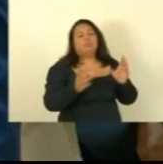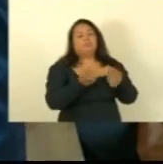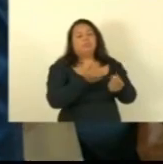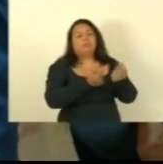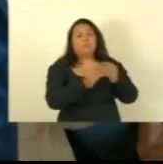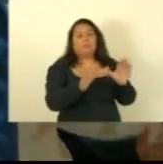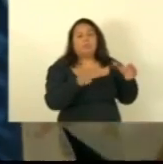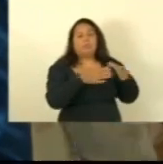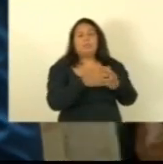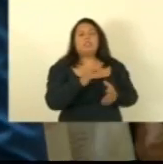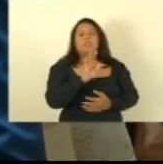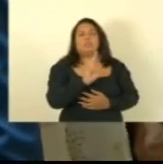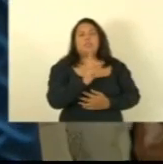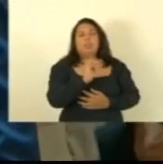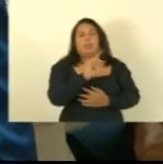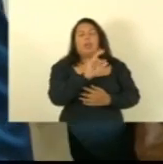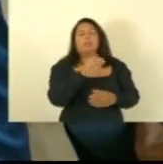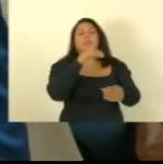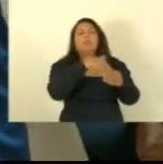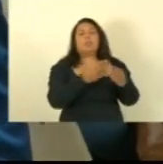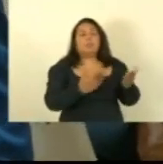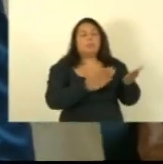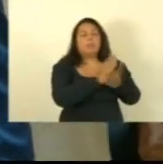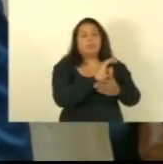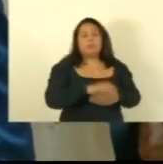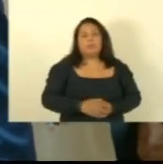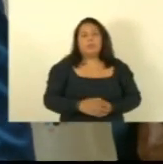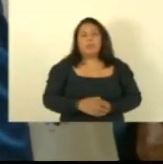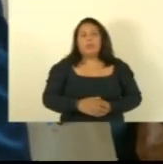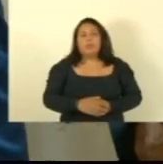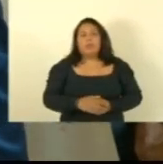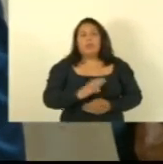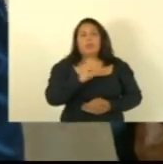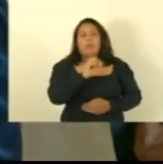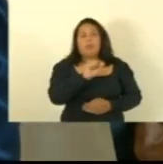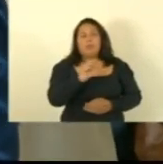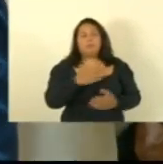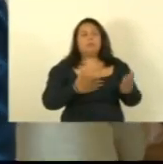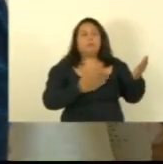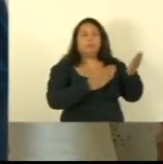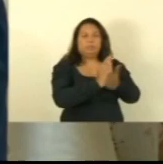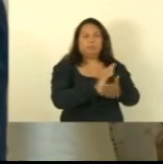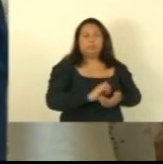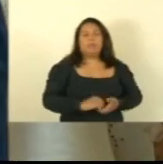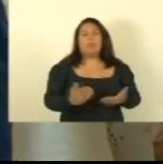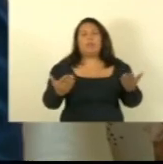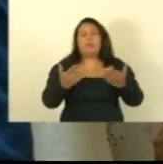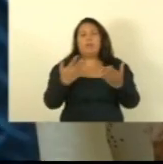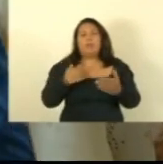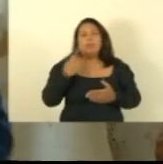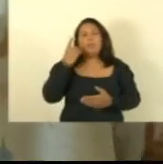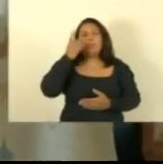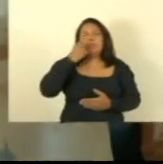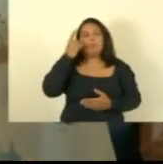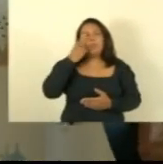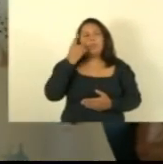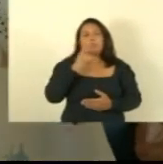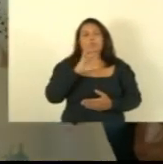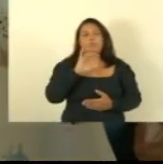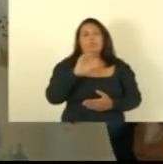Tiago Hoffmann como vota, deputado Tiago com relator, deputado João Coser. Com relator. Deputado João Coser com relator, deputado engenheiro Zé